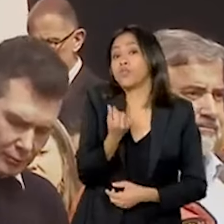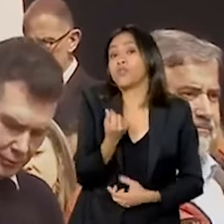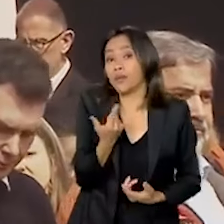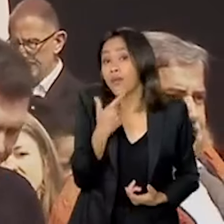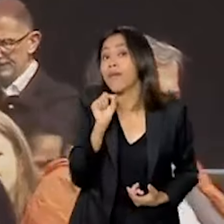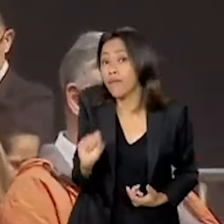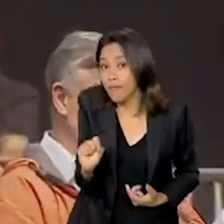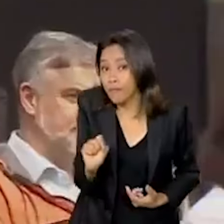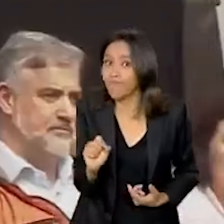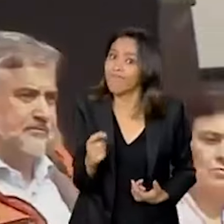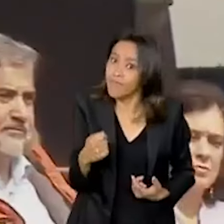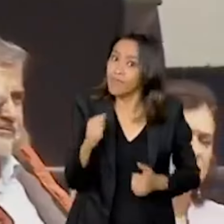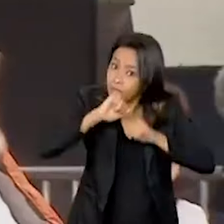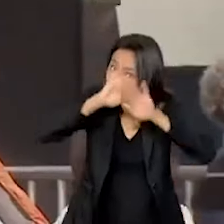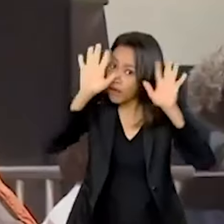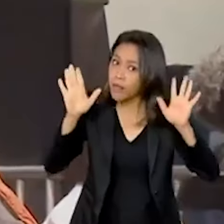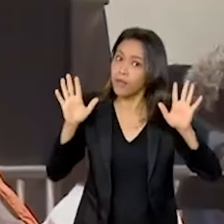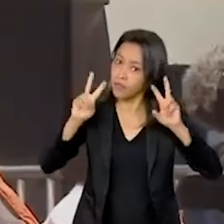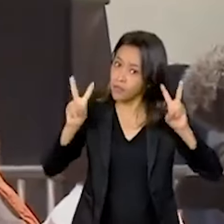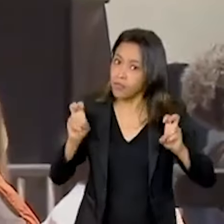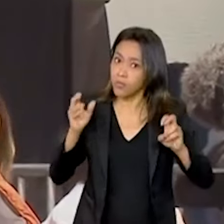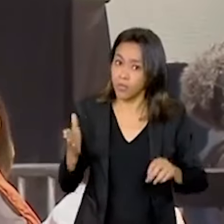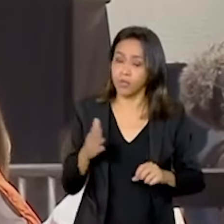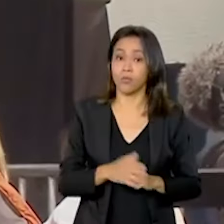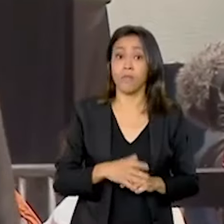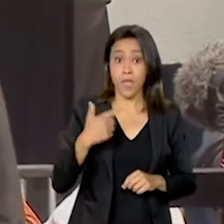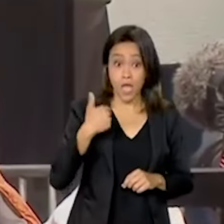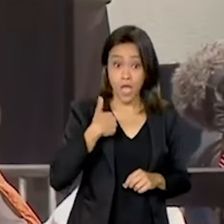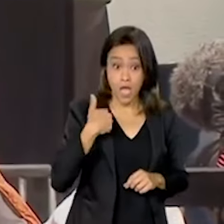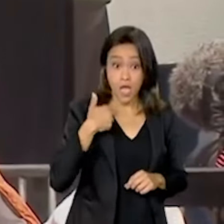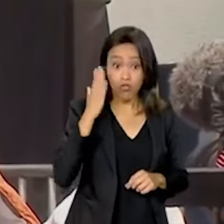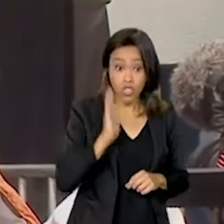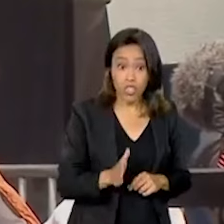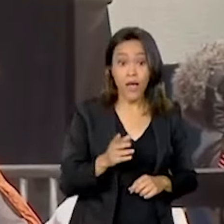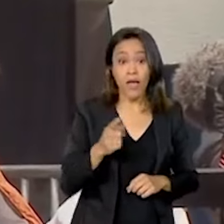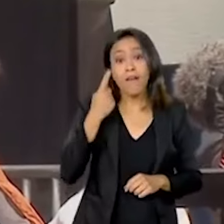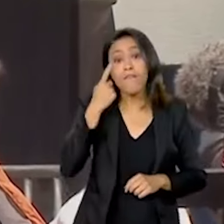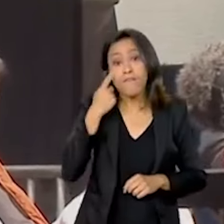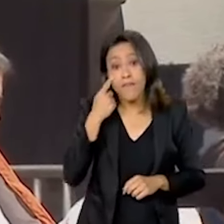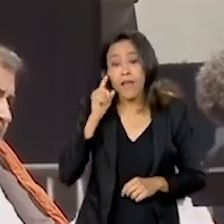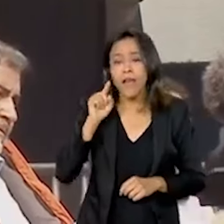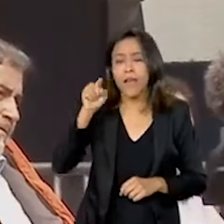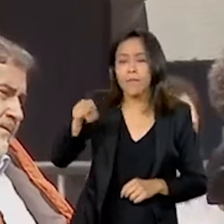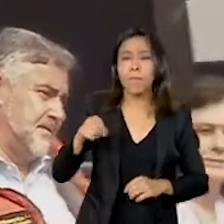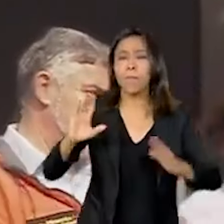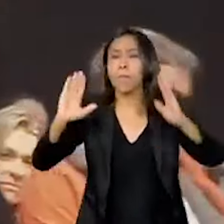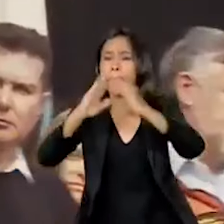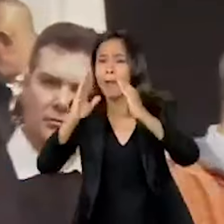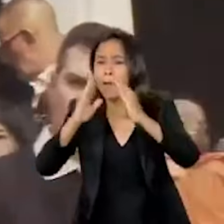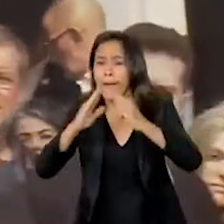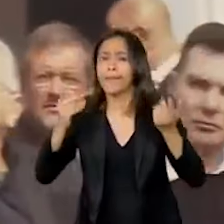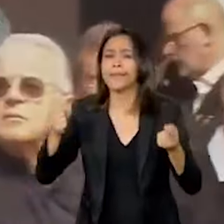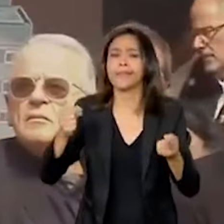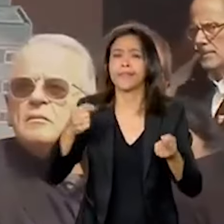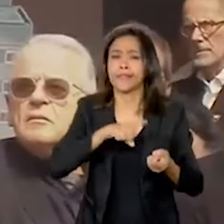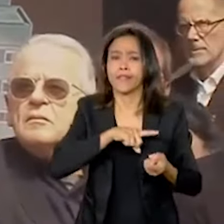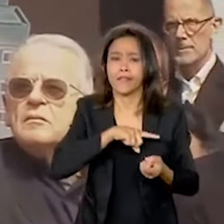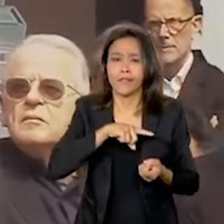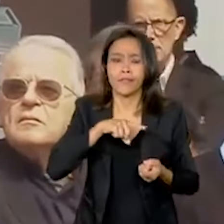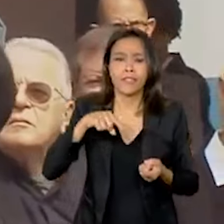ter clareza disso. Eu já mandei olhar a casa da China, eu já mandei olhar a casa da Suécia, porque eu quero encontrar um